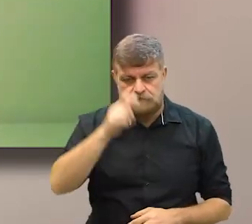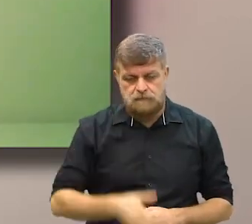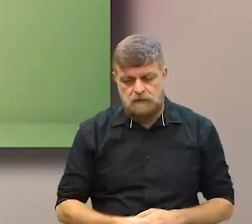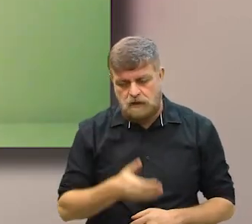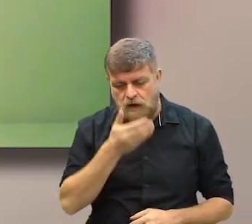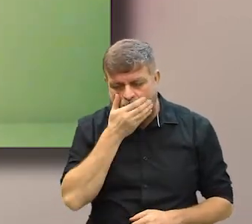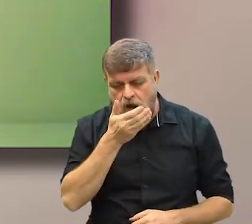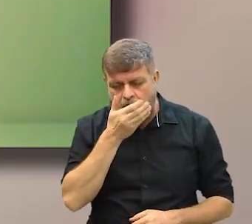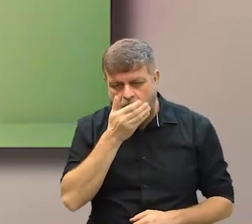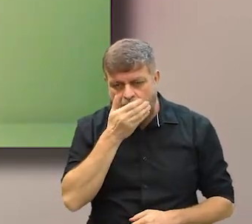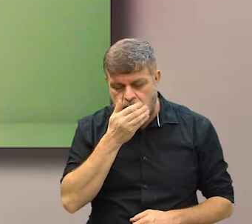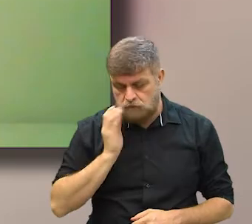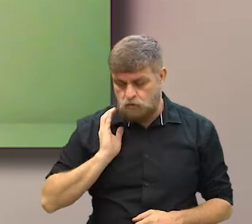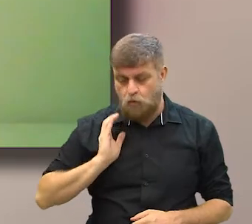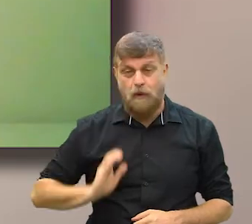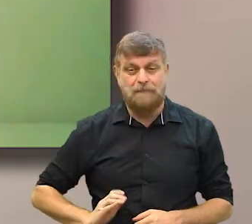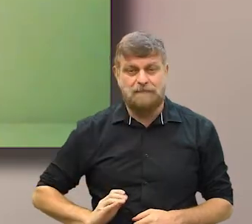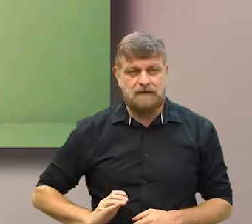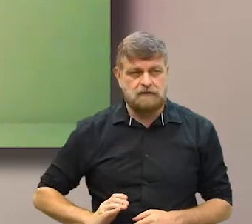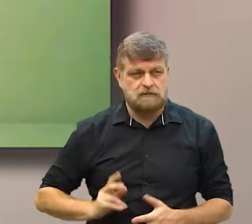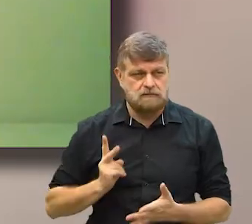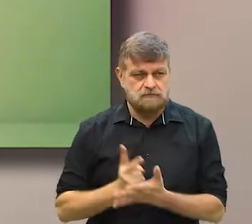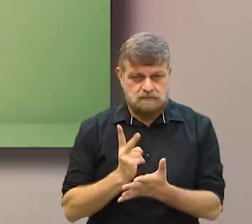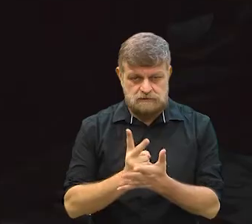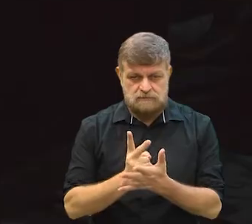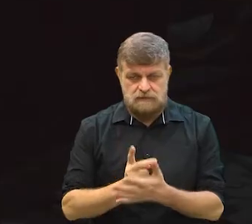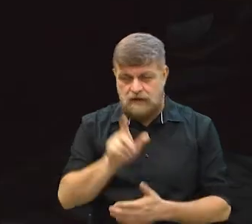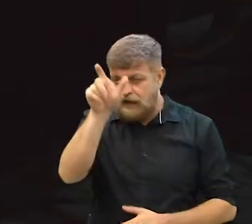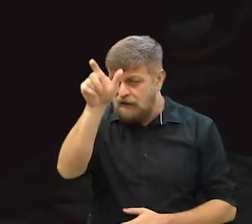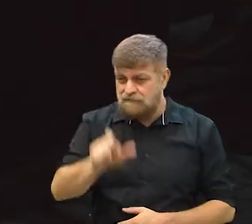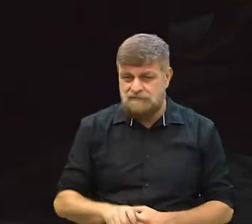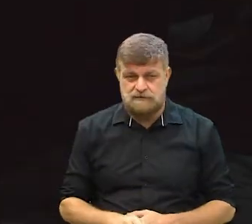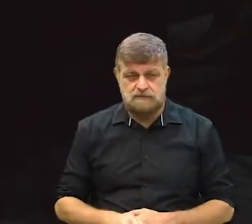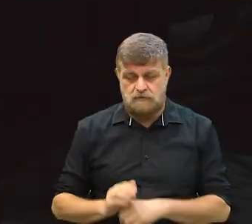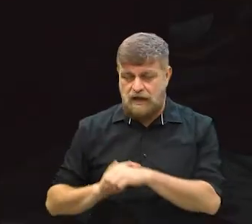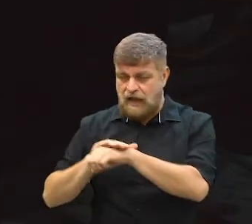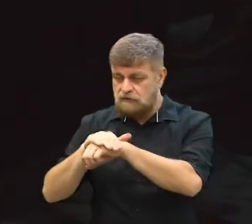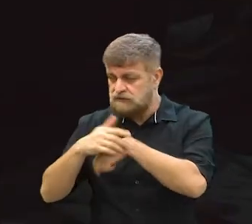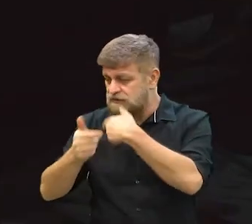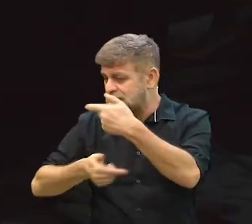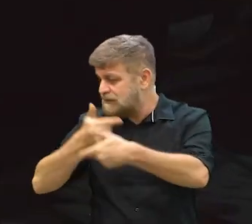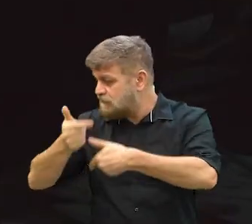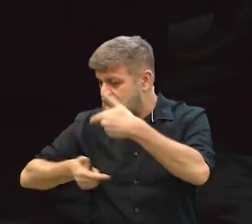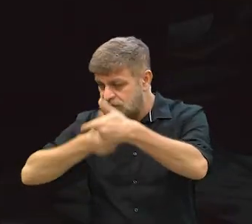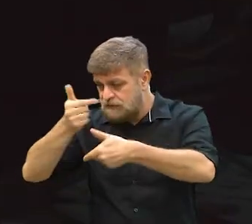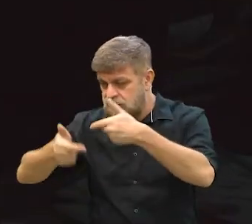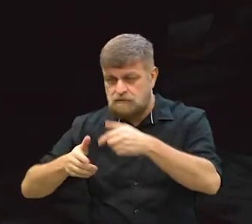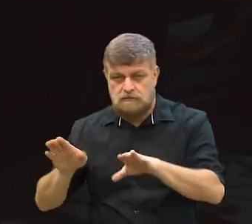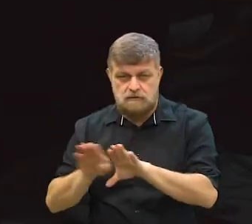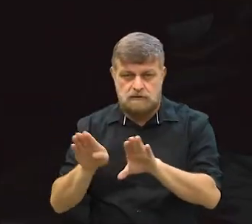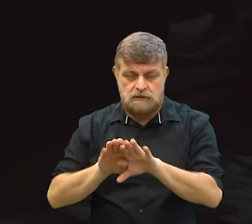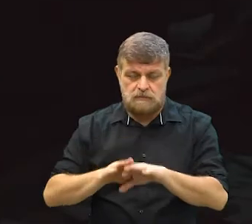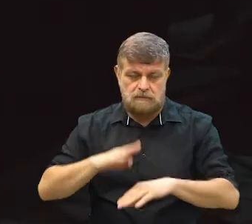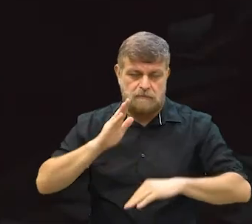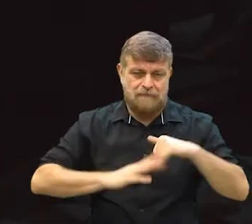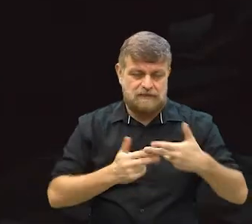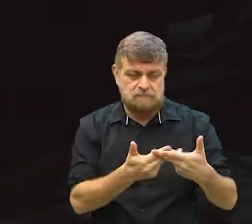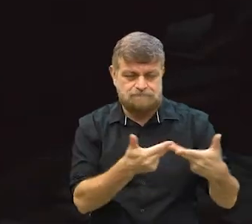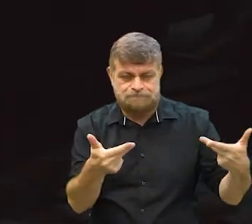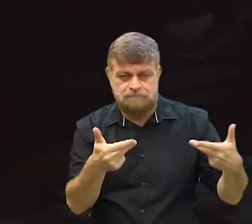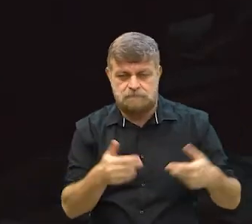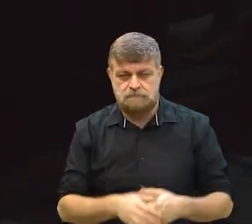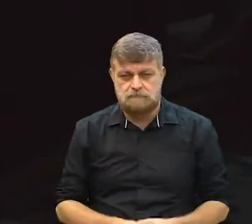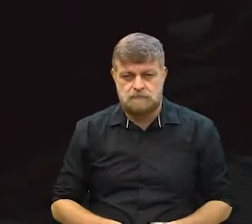do sono insuficiente de origem comportamental, que é simplesmente o indivíduo que não dorme de noite porque está trabalhando ou porque está fazendo